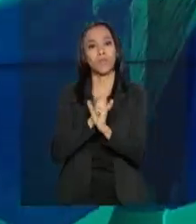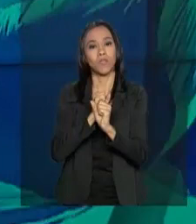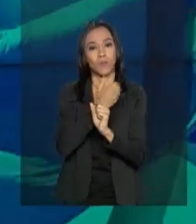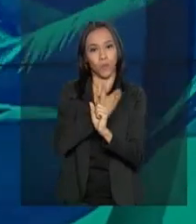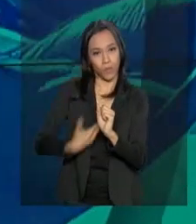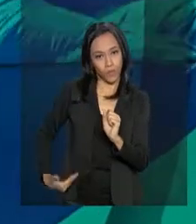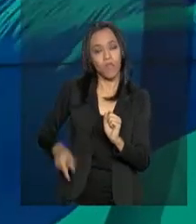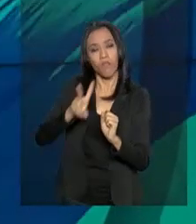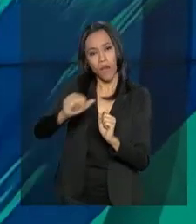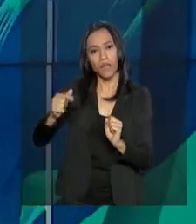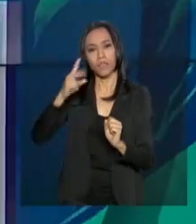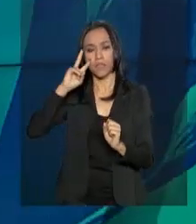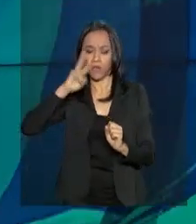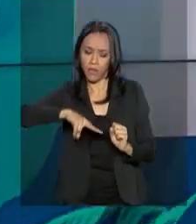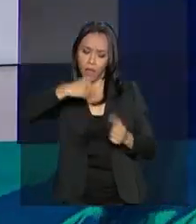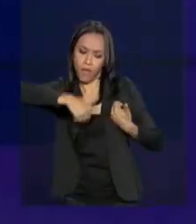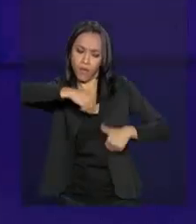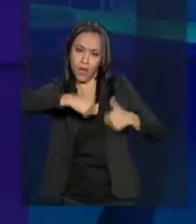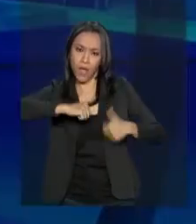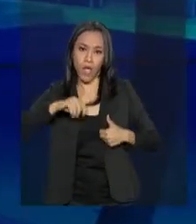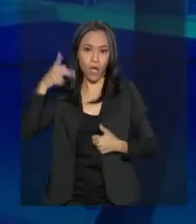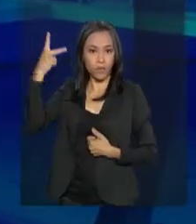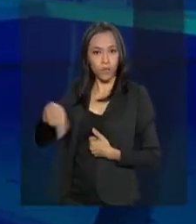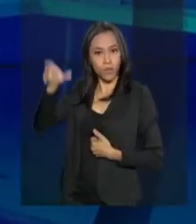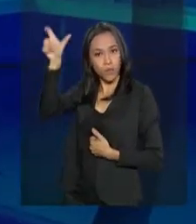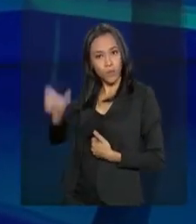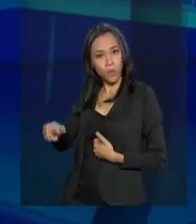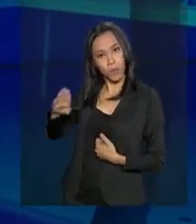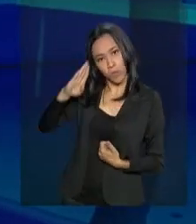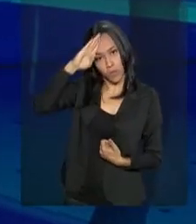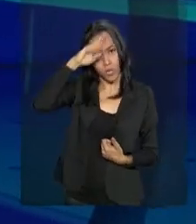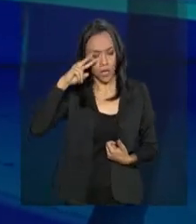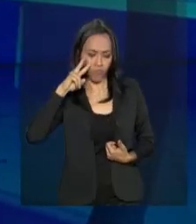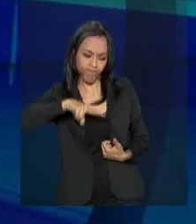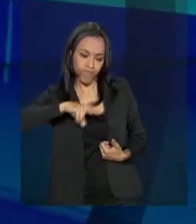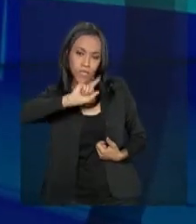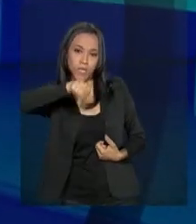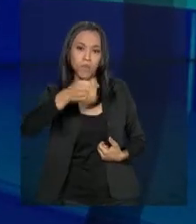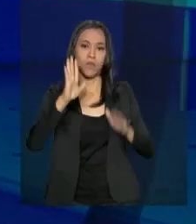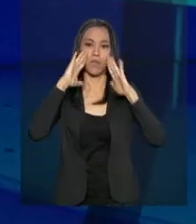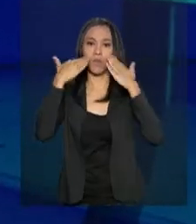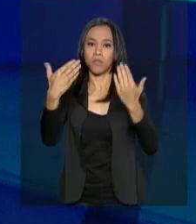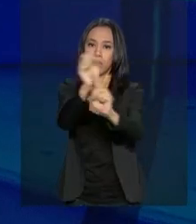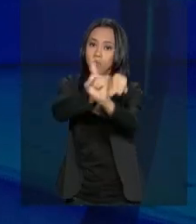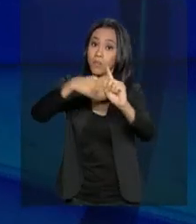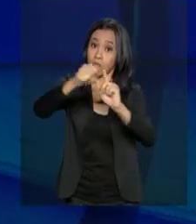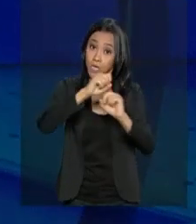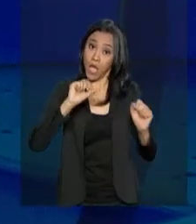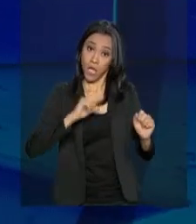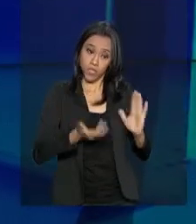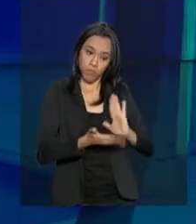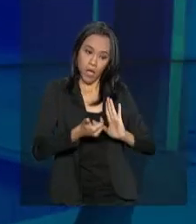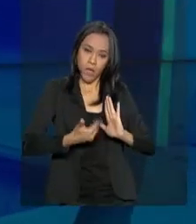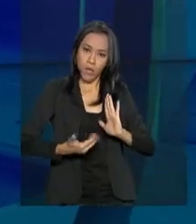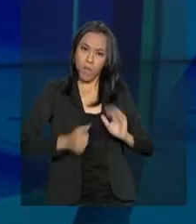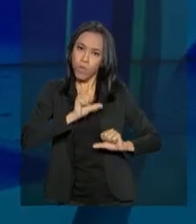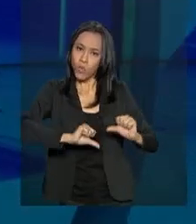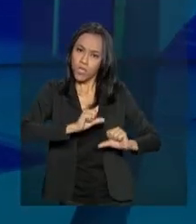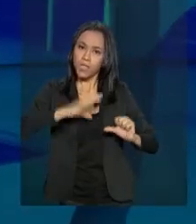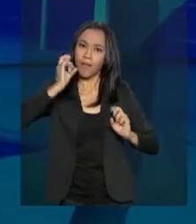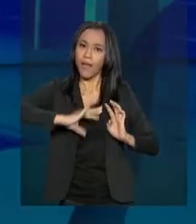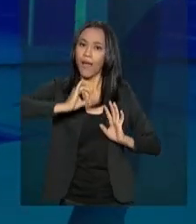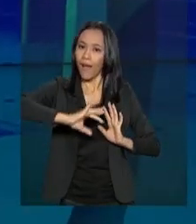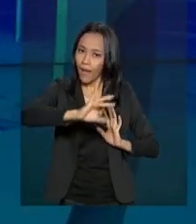bolsonaro nos próximos nos próximos dias e em seguida apresentadas à sociedade as mudanças vão ser finalizadas com cada